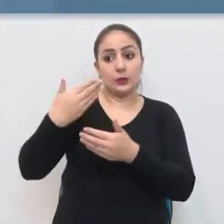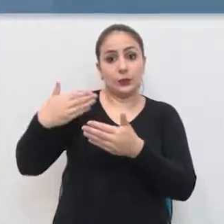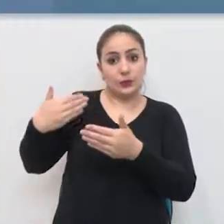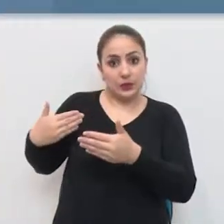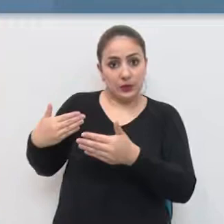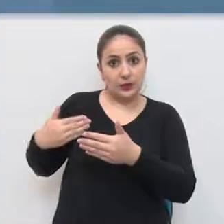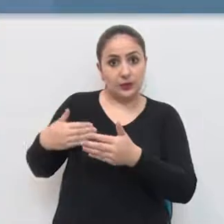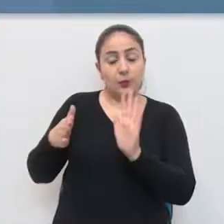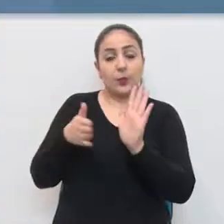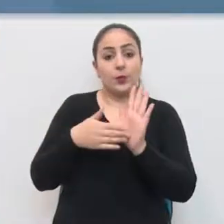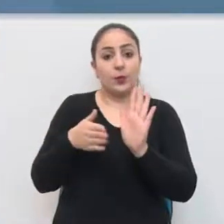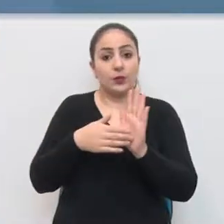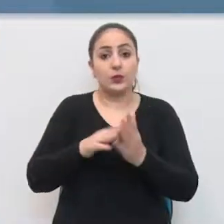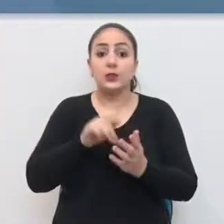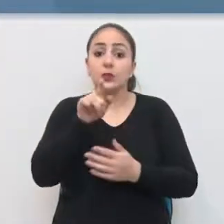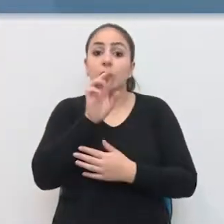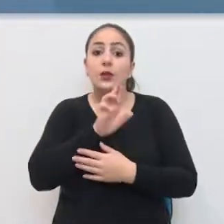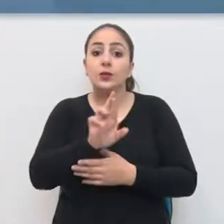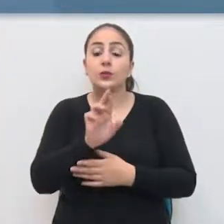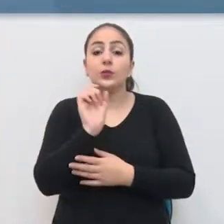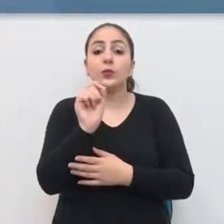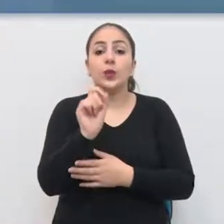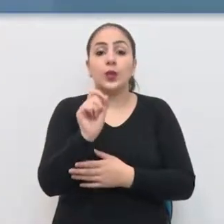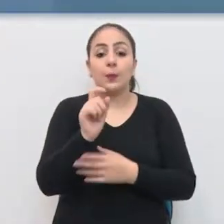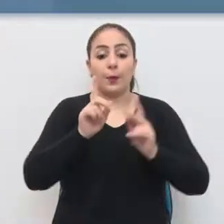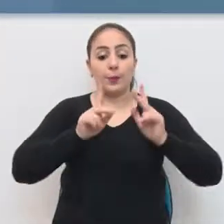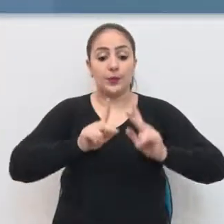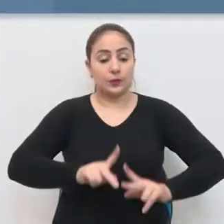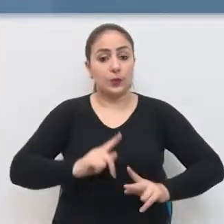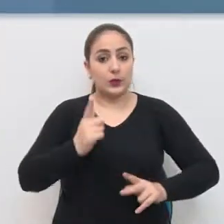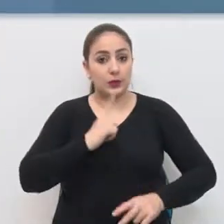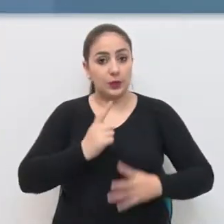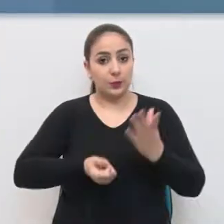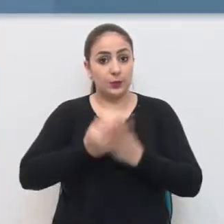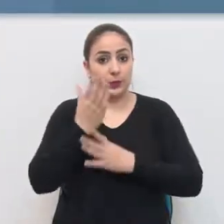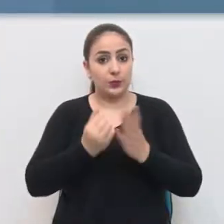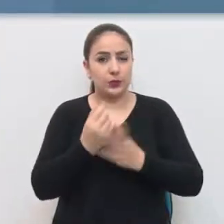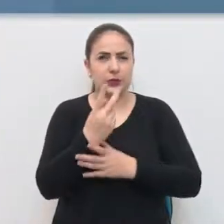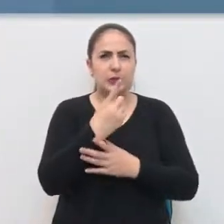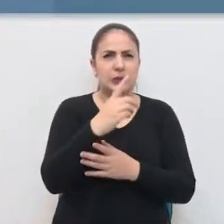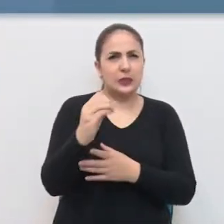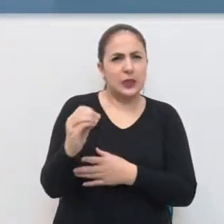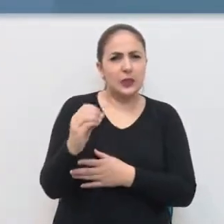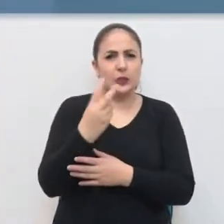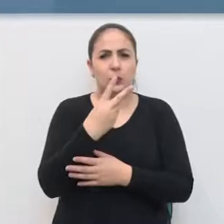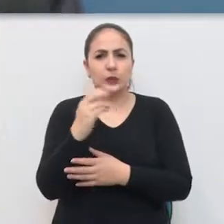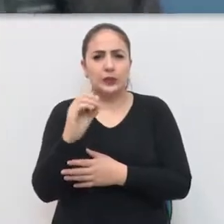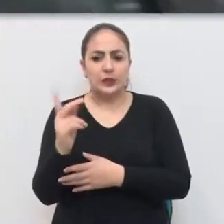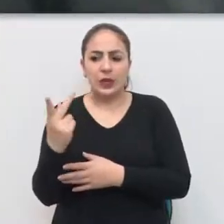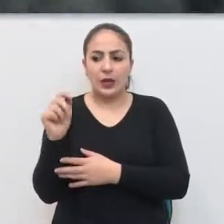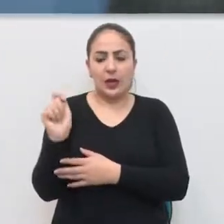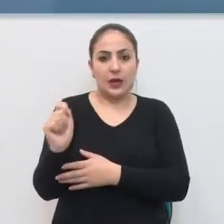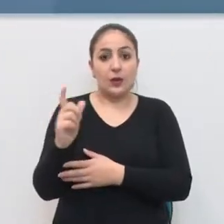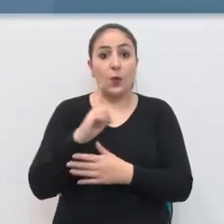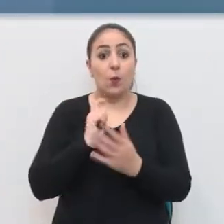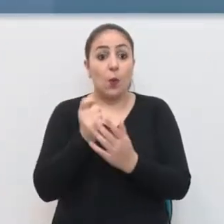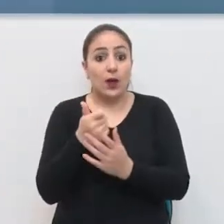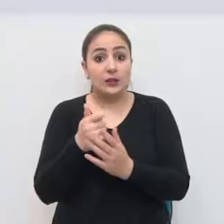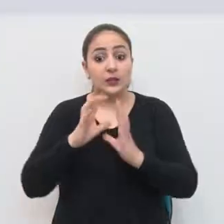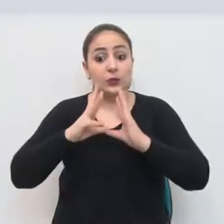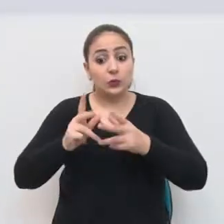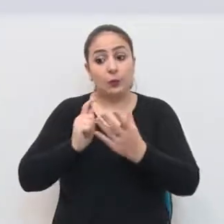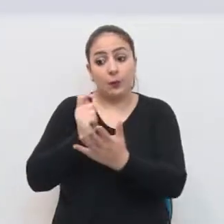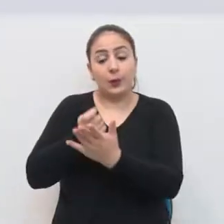essa decisão do STF, isso resultaria para um produtor que tenha a sua produção de 100, 200 hectares, quase que uma safra inteira de